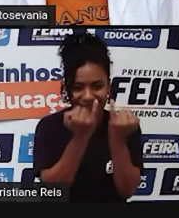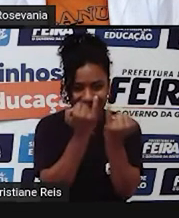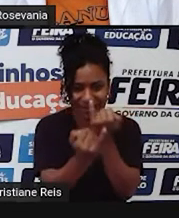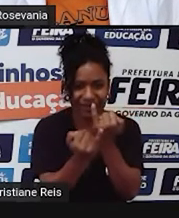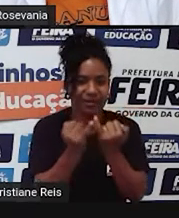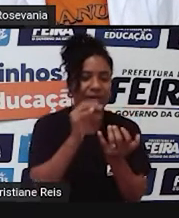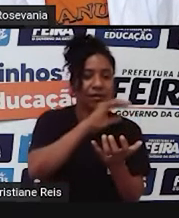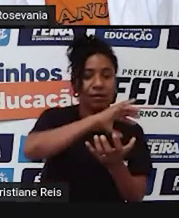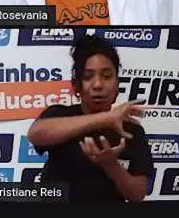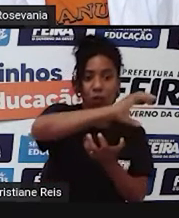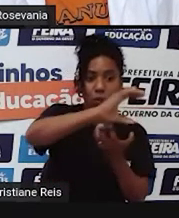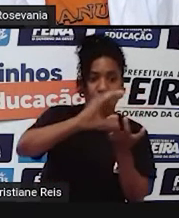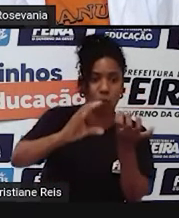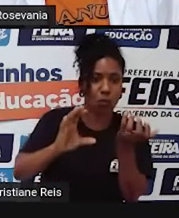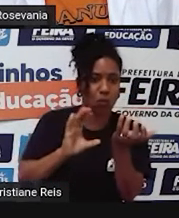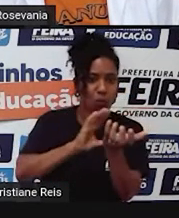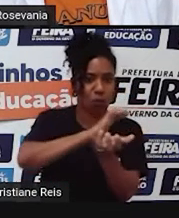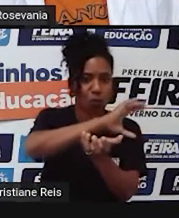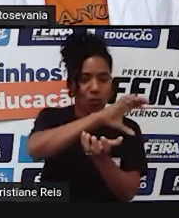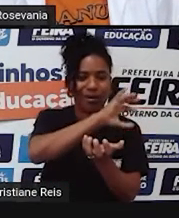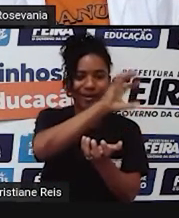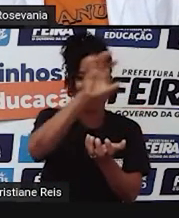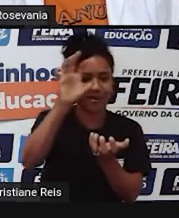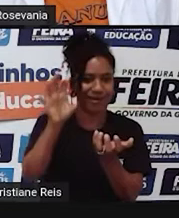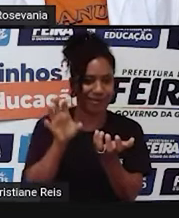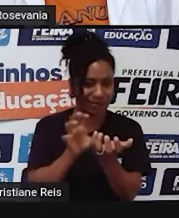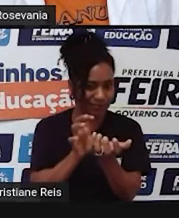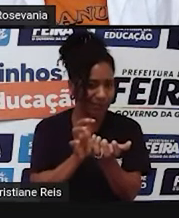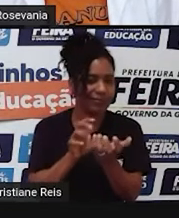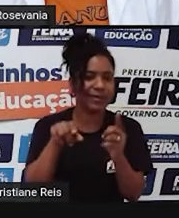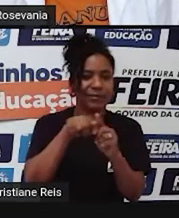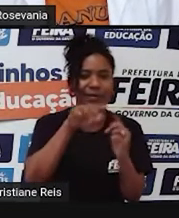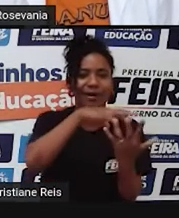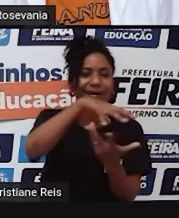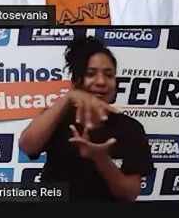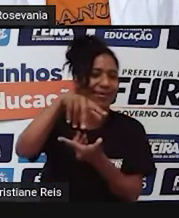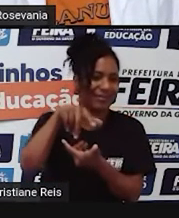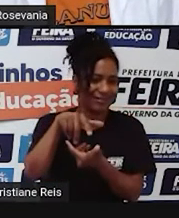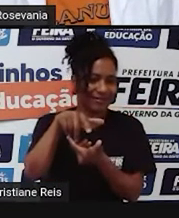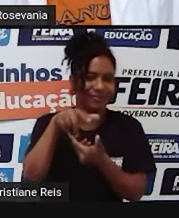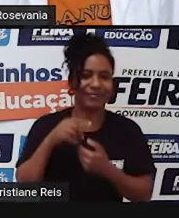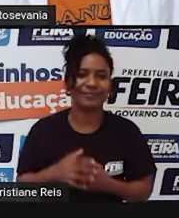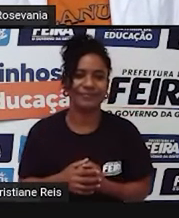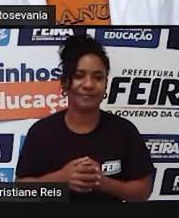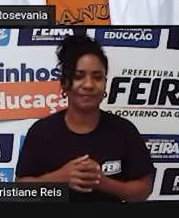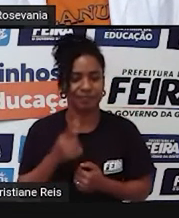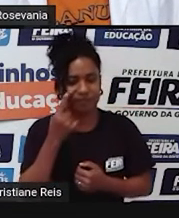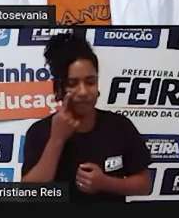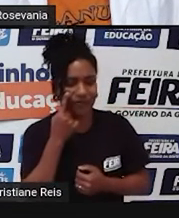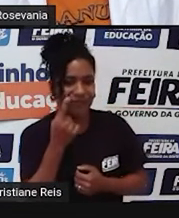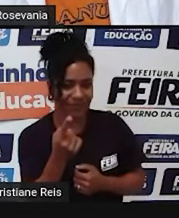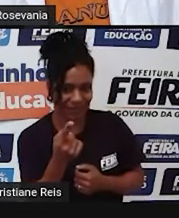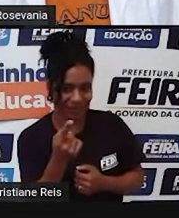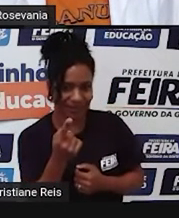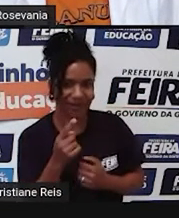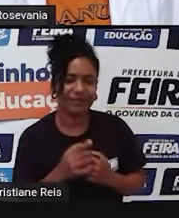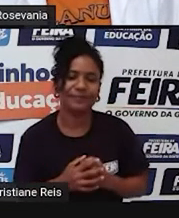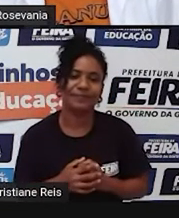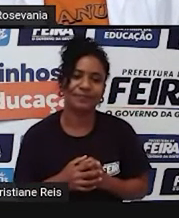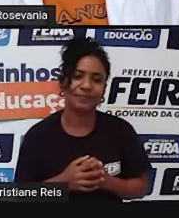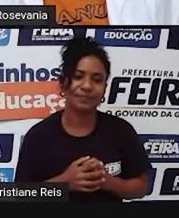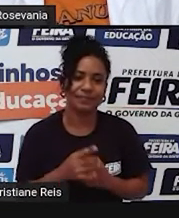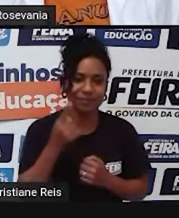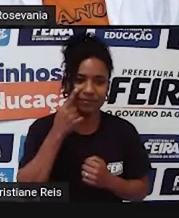os continentes, ela também representa as formas da Terra. Então, as distorções, né,